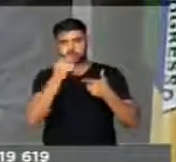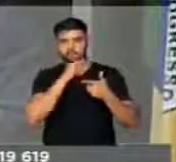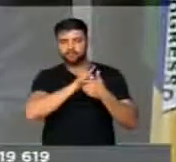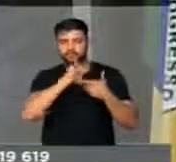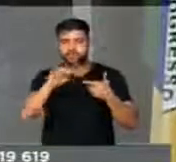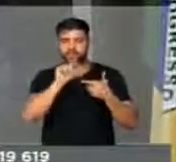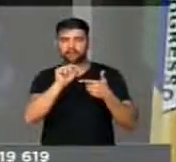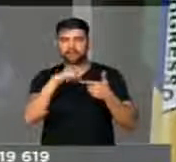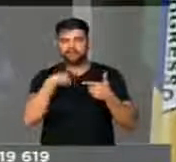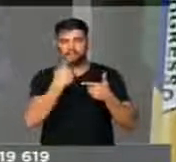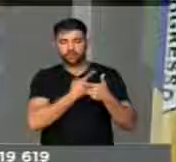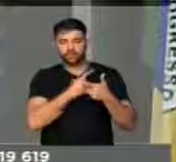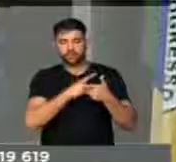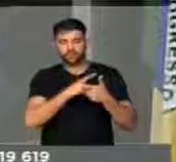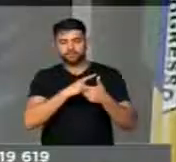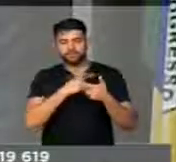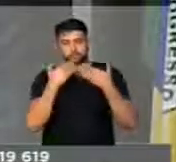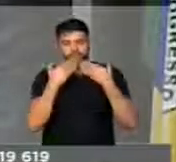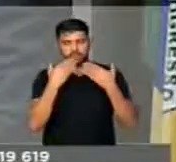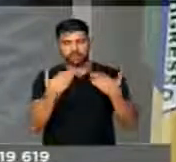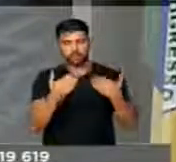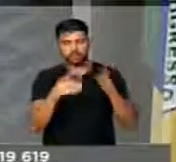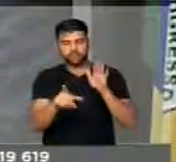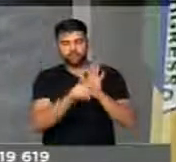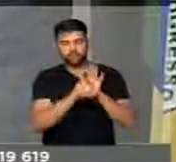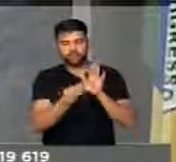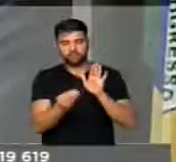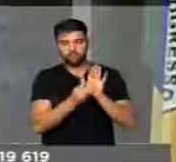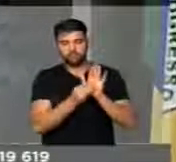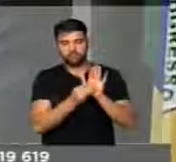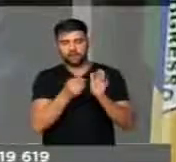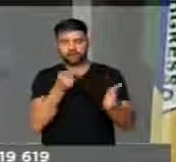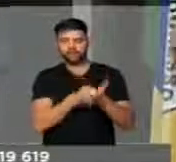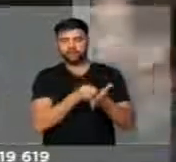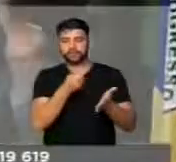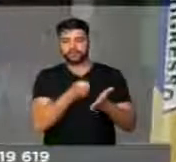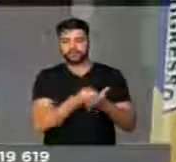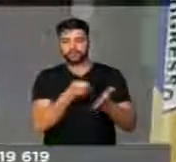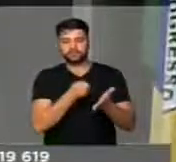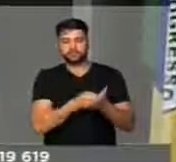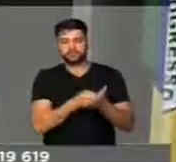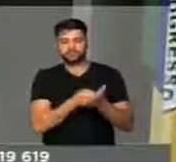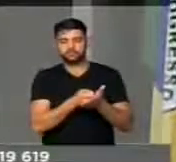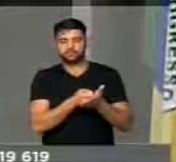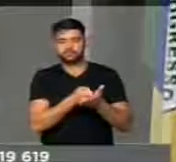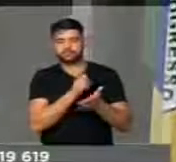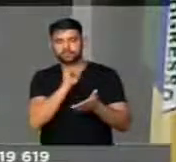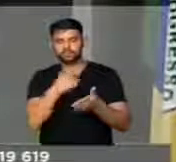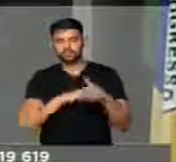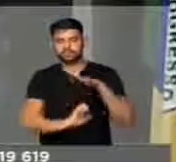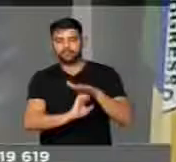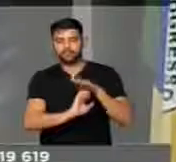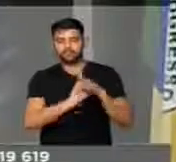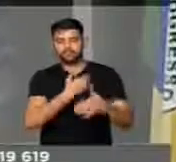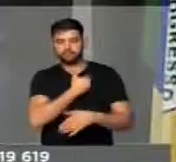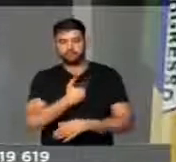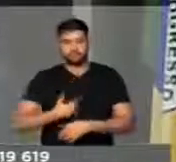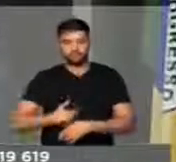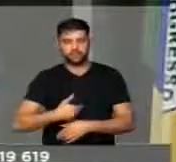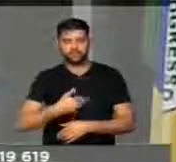importante que nós estamos trazendo para essa lei a obrigatoriedade de que a empresa